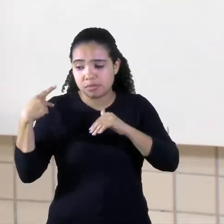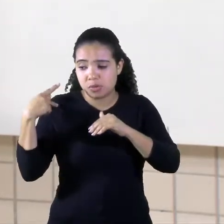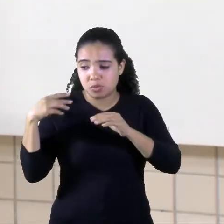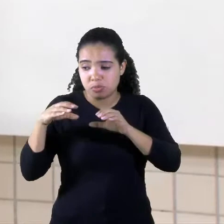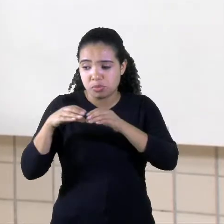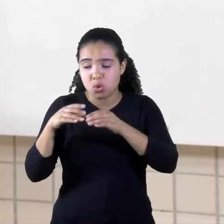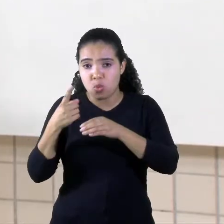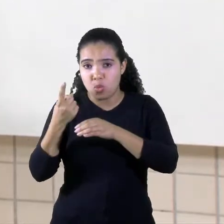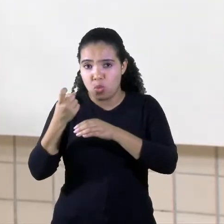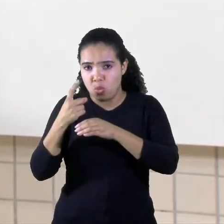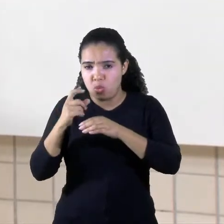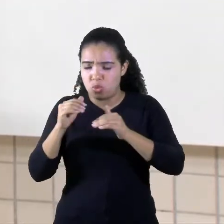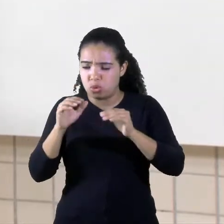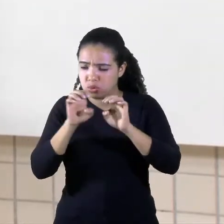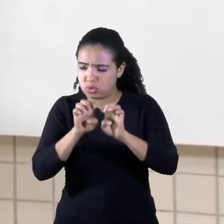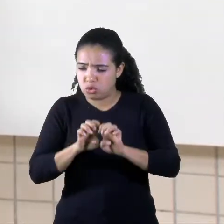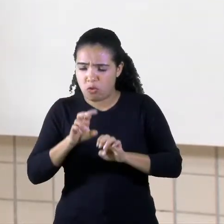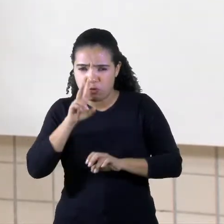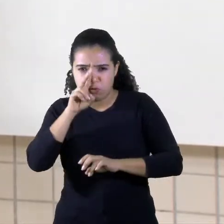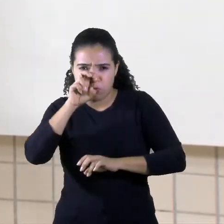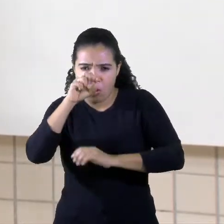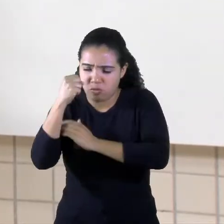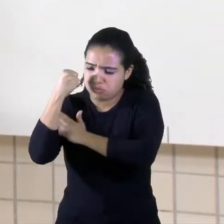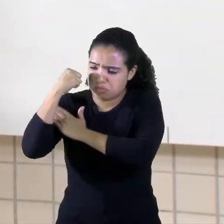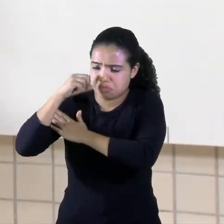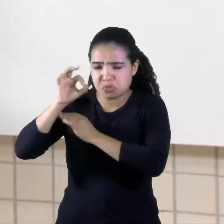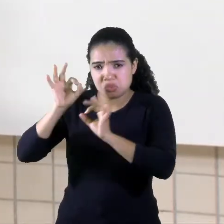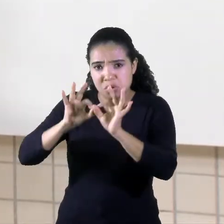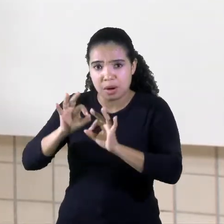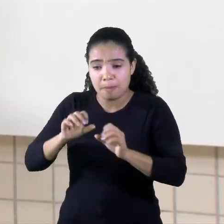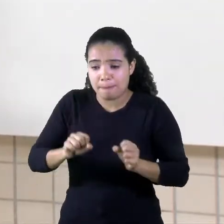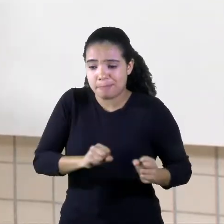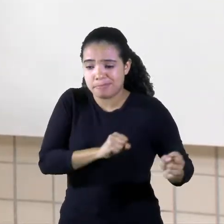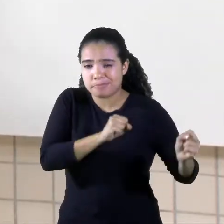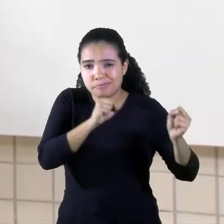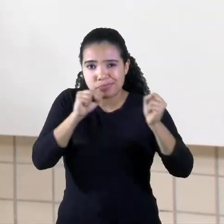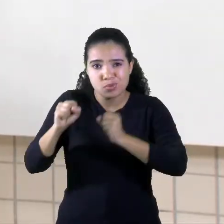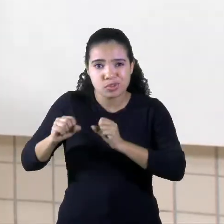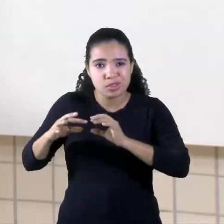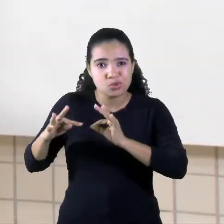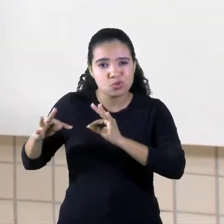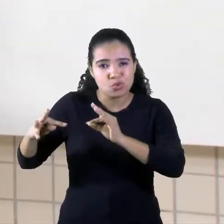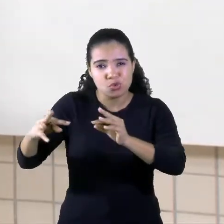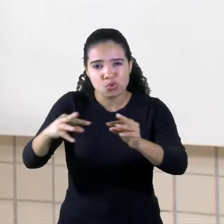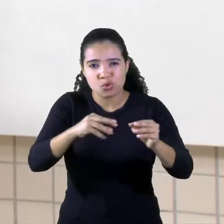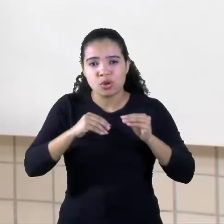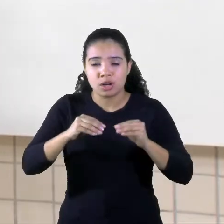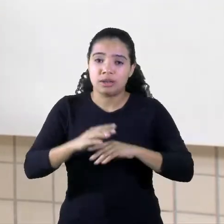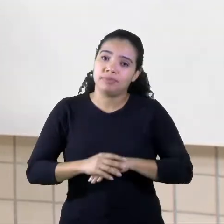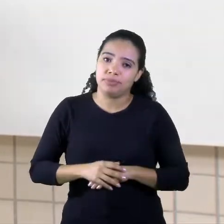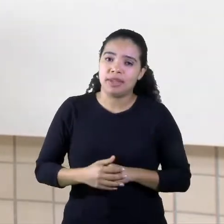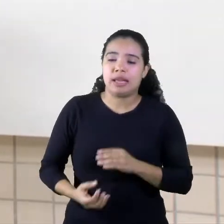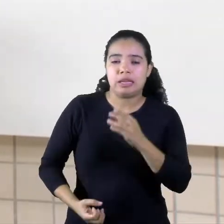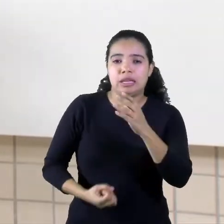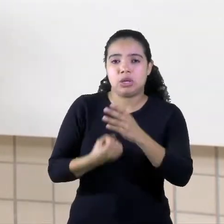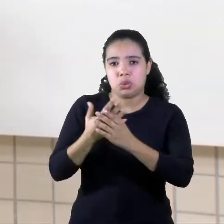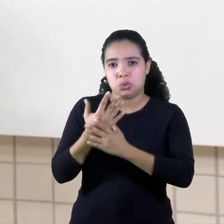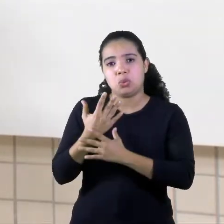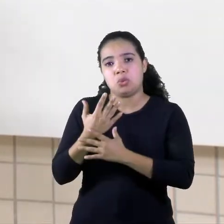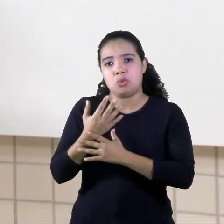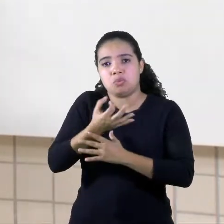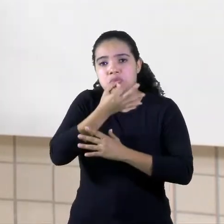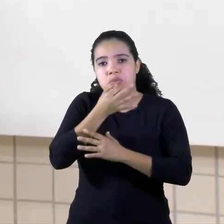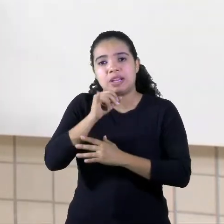forte e organizada, nós somos um poder total. Aí criou-se a ideologia do totalitarismo.